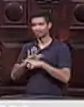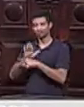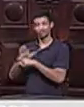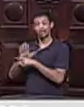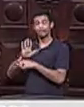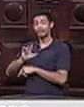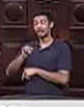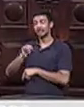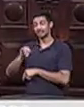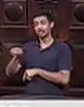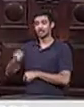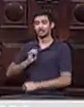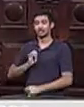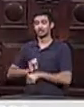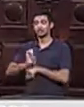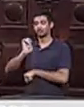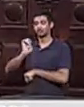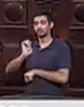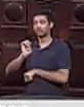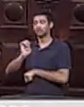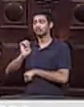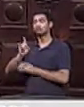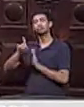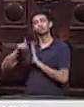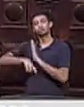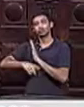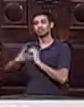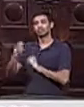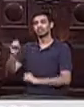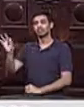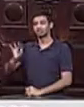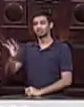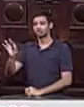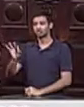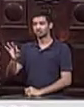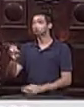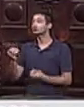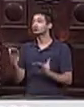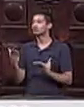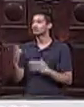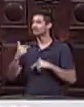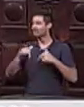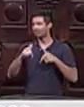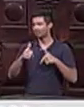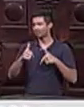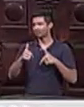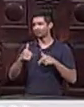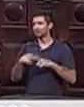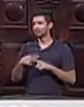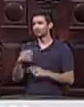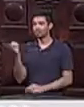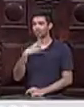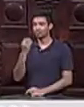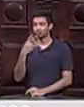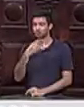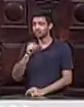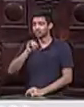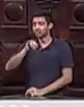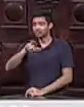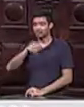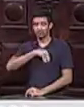Estado reduzir em 30% as suas obrigações, o que é um absurdo, porque